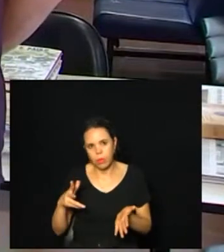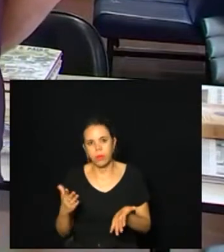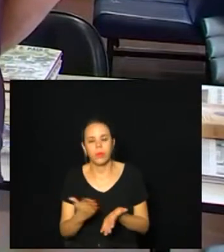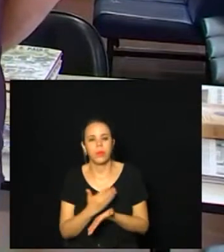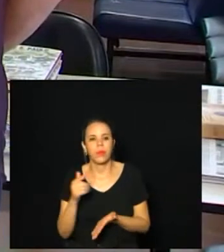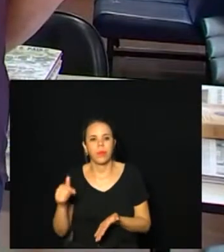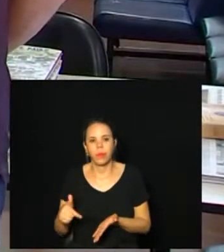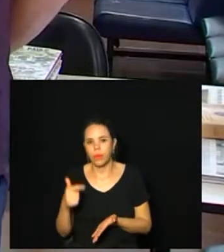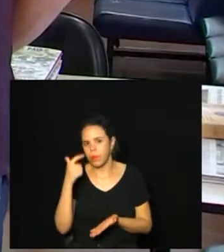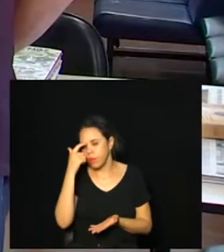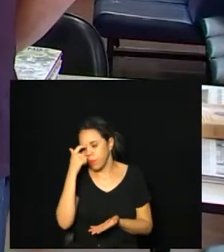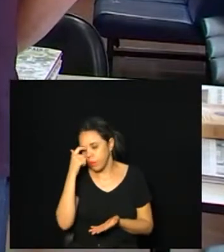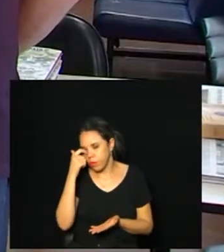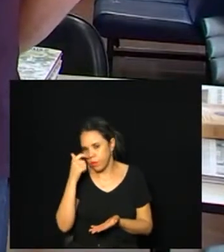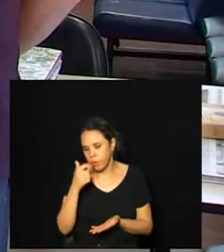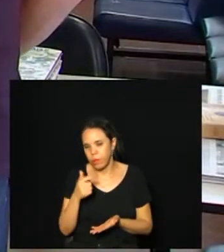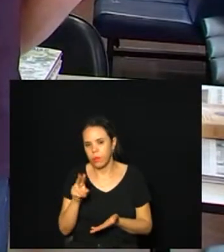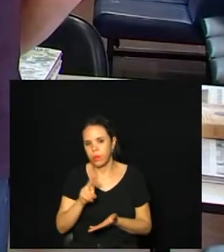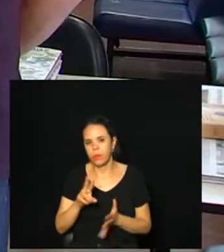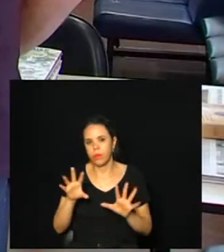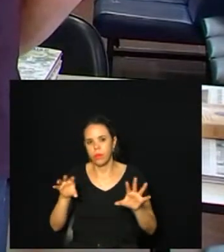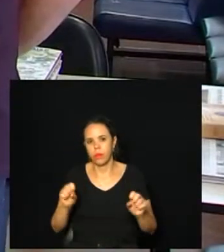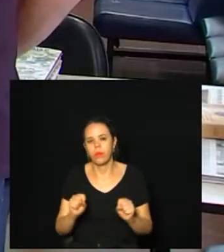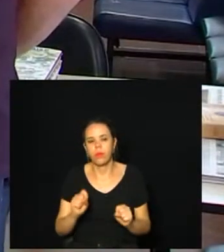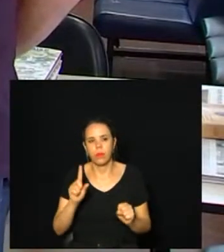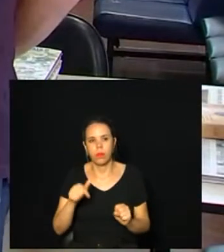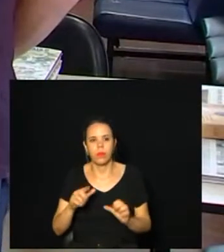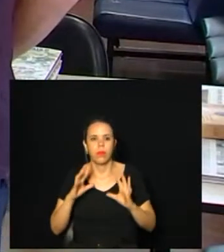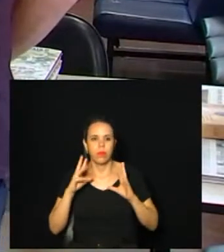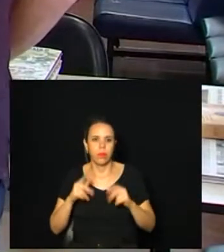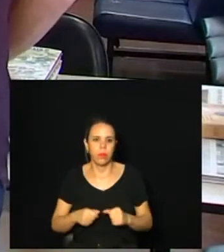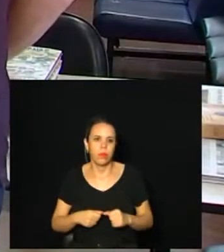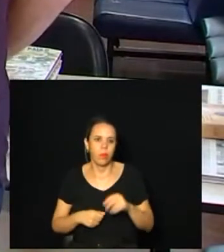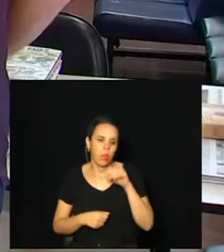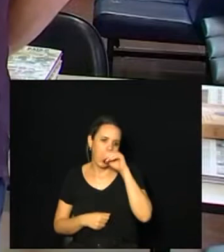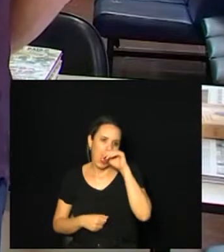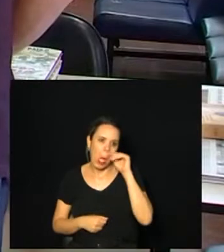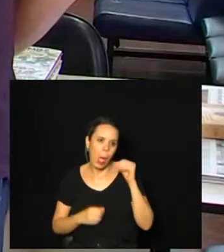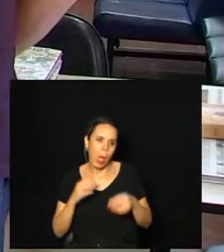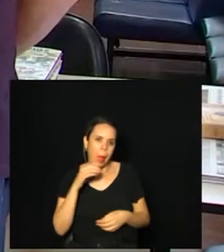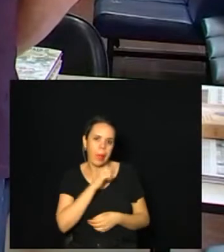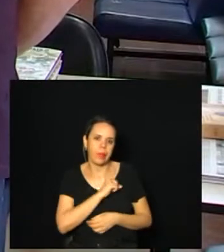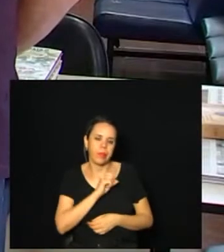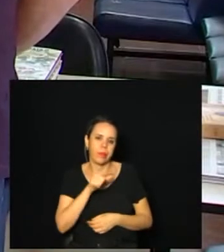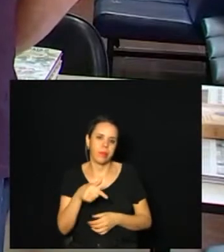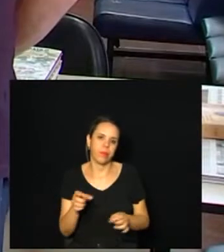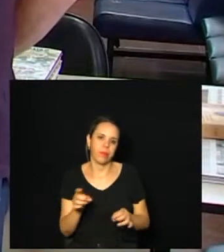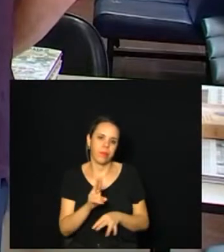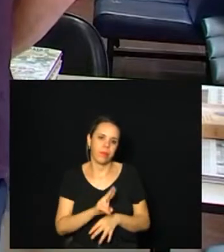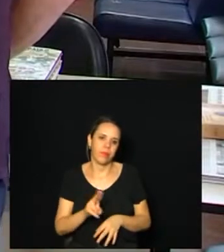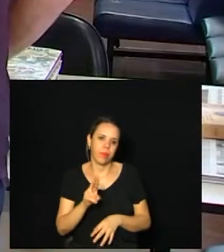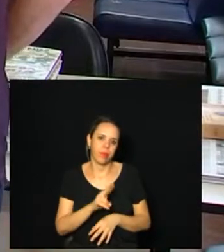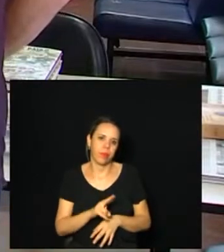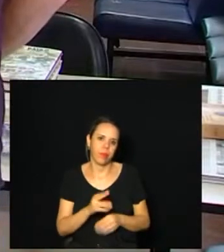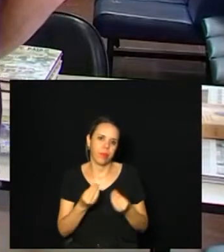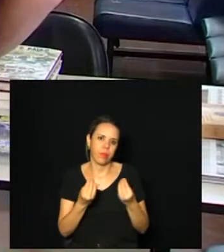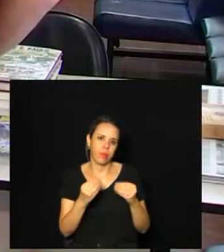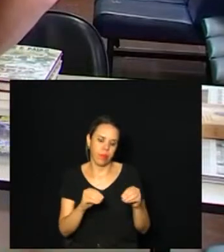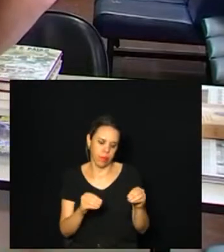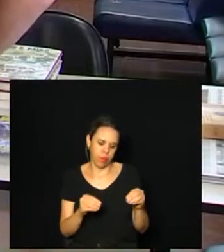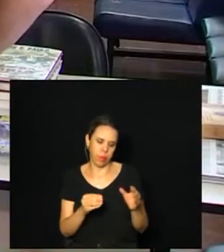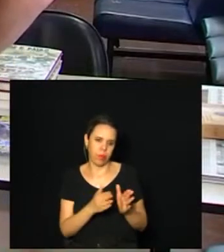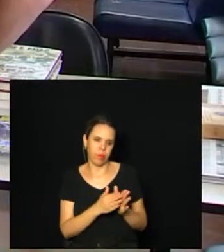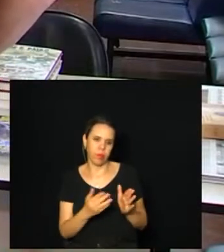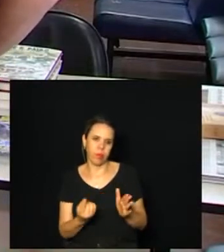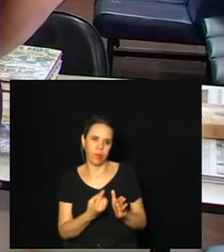que são manejados aqui dentro, eles são higienizados imediatamente após a utilização e colocados em